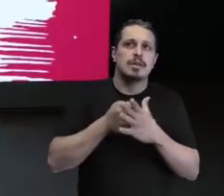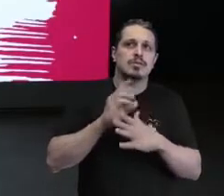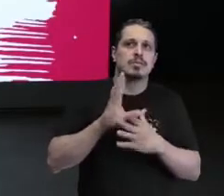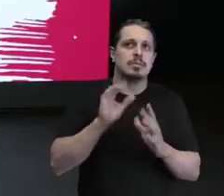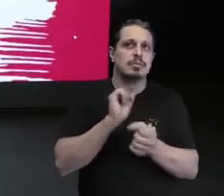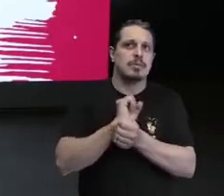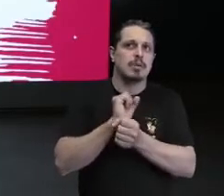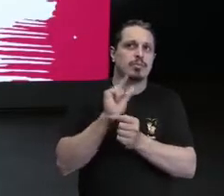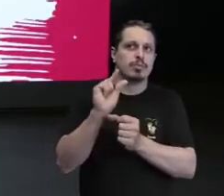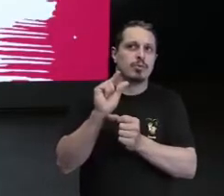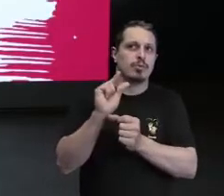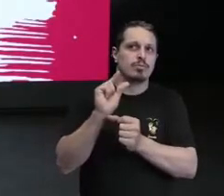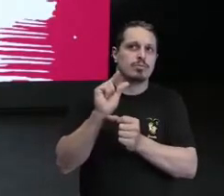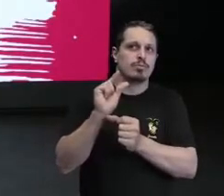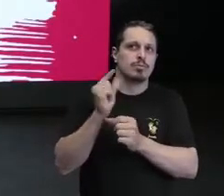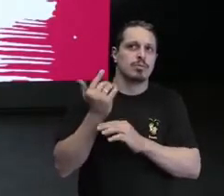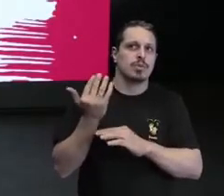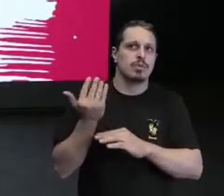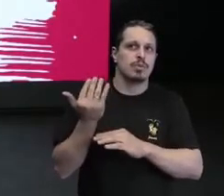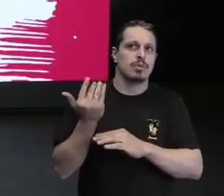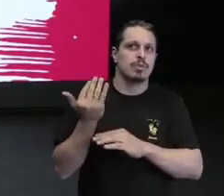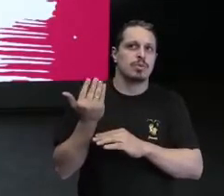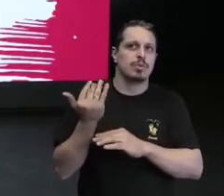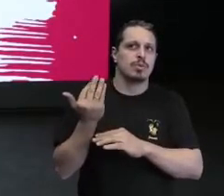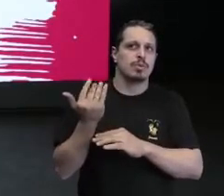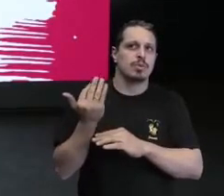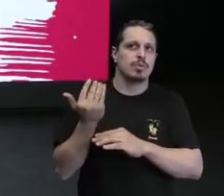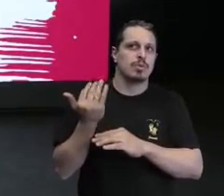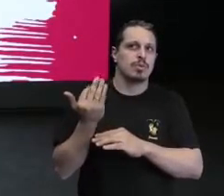Estou pedindo socorro para os universitários, gente.